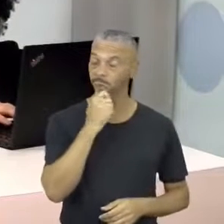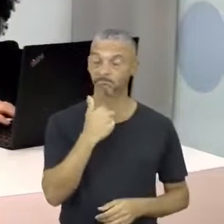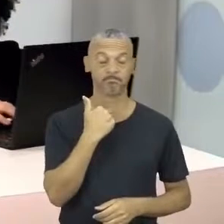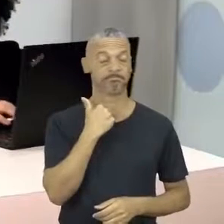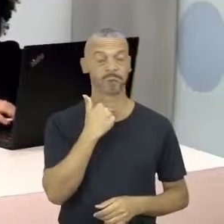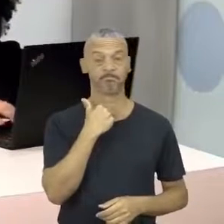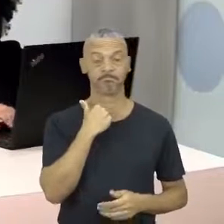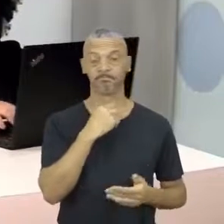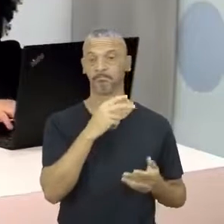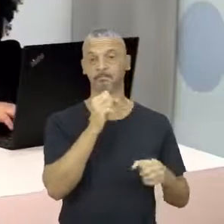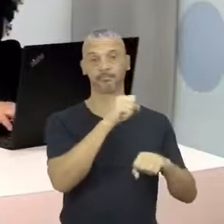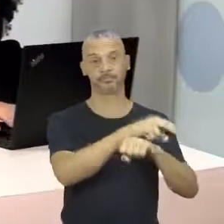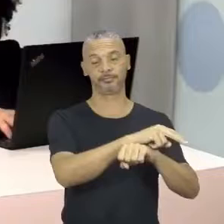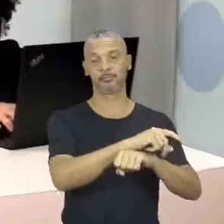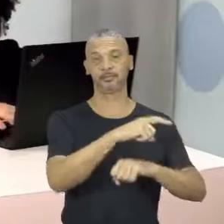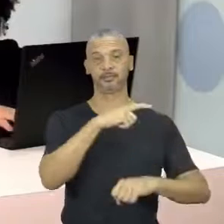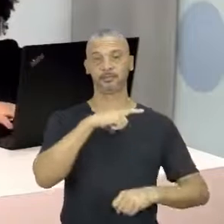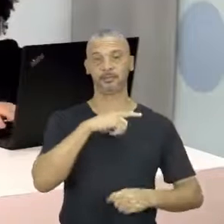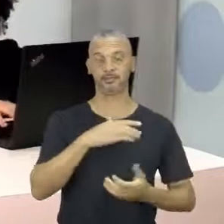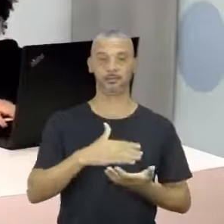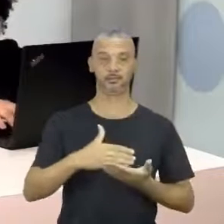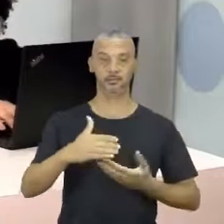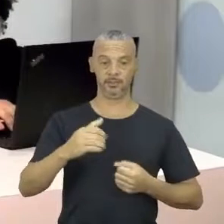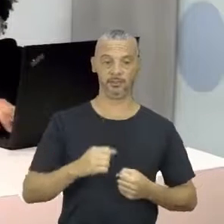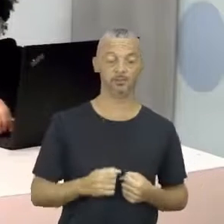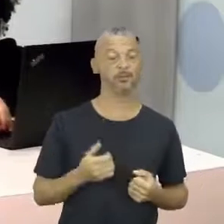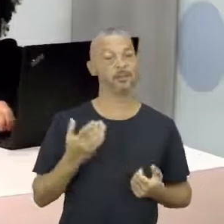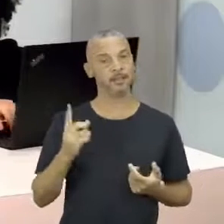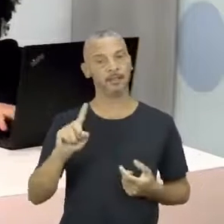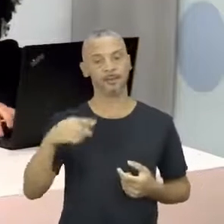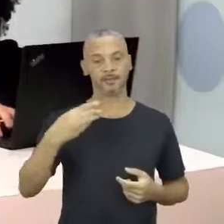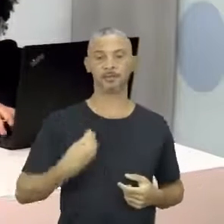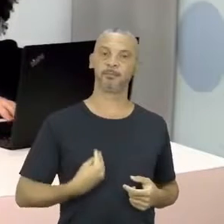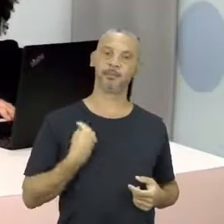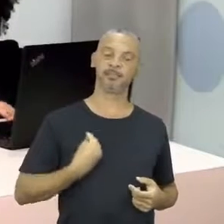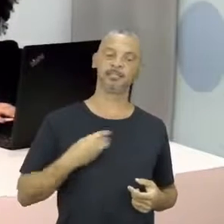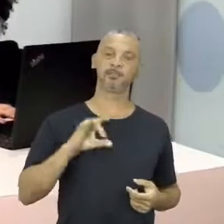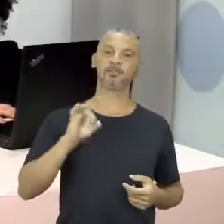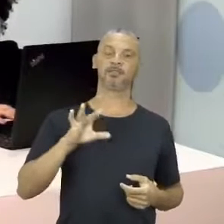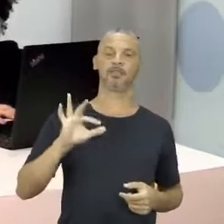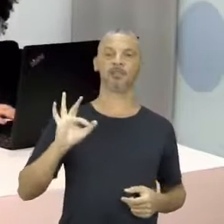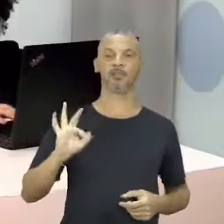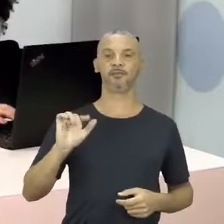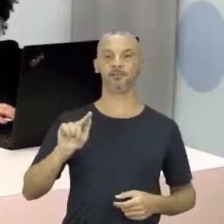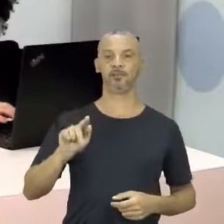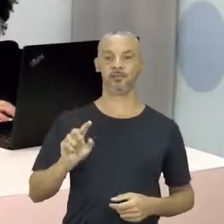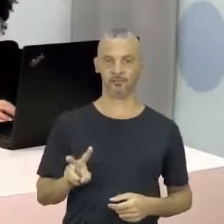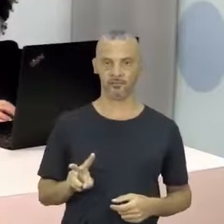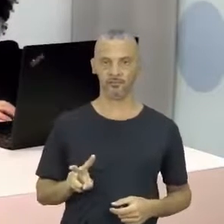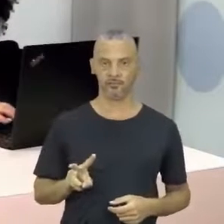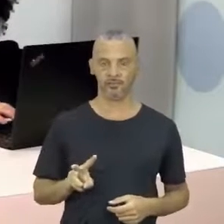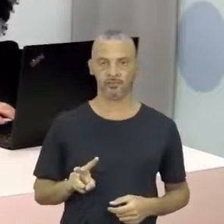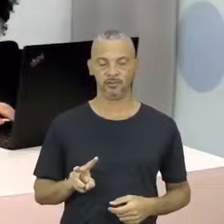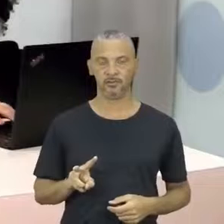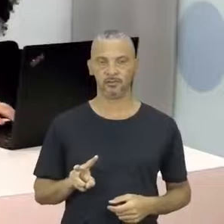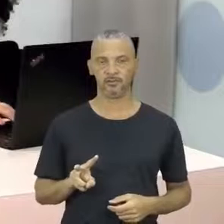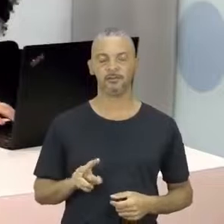atribuição inicial. Isso é importante, tá? Isso. Aí, no caso, vai participar Fica só apenas da FGV. Da FGV, do que ensino é a